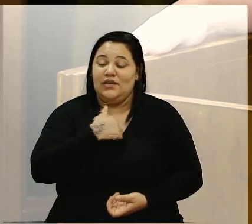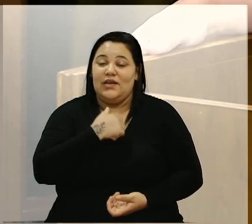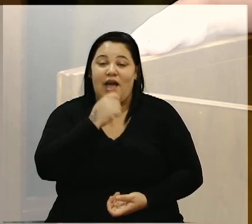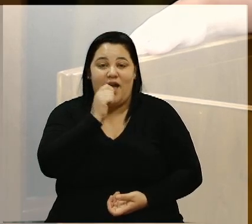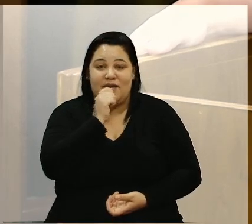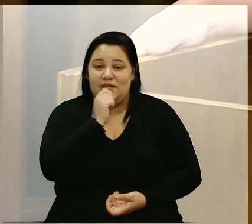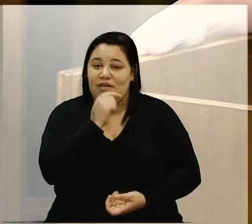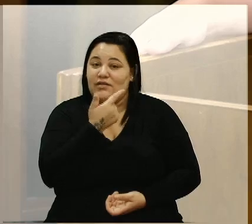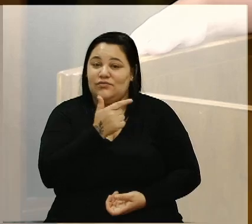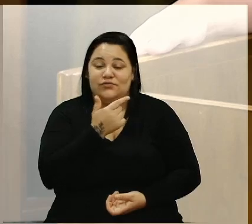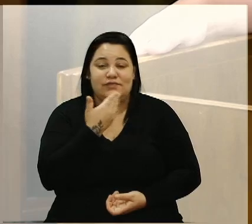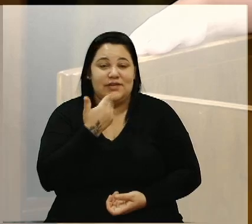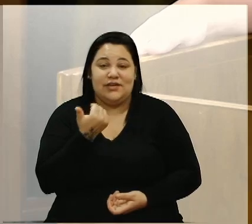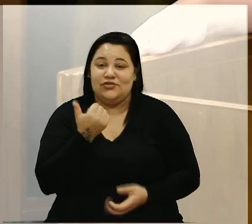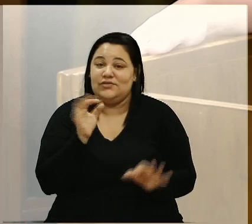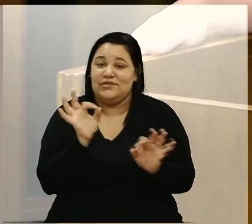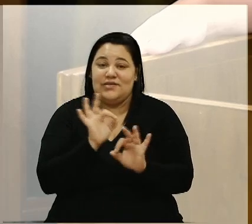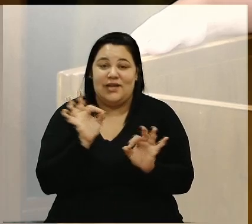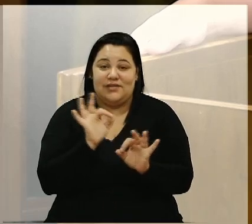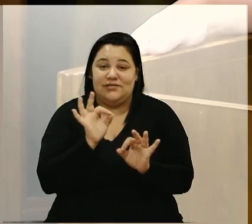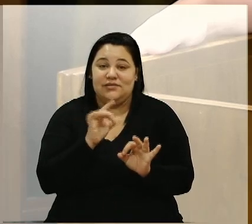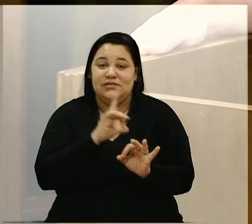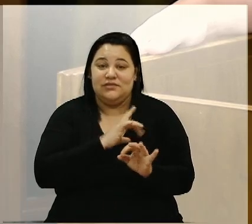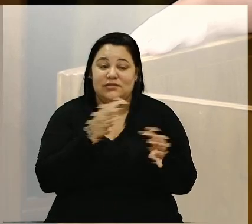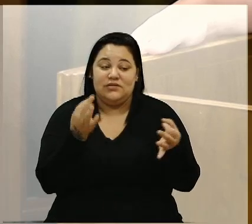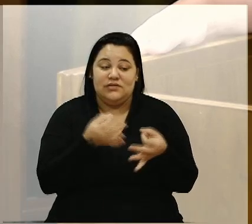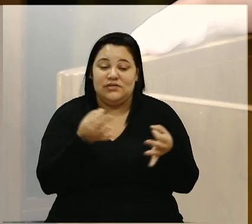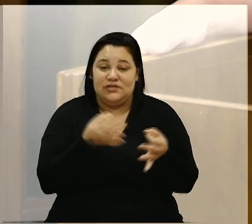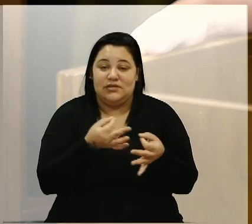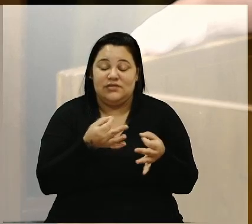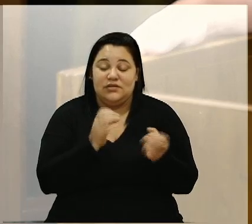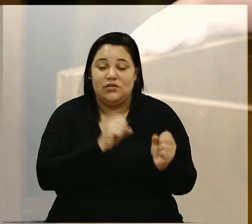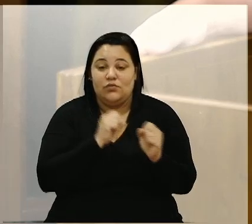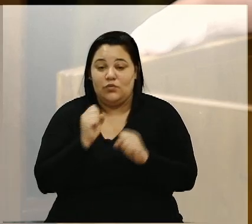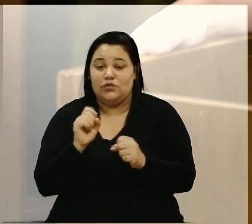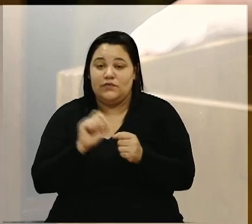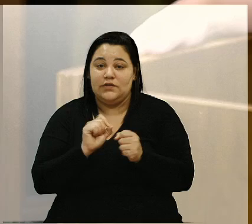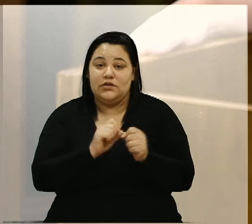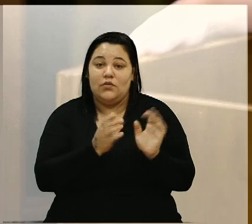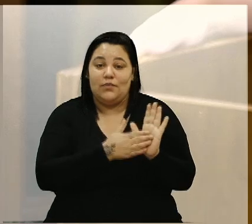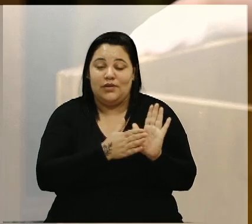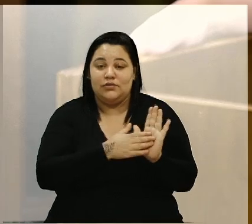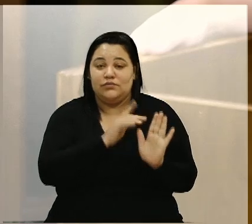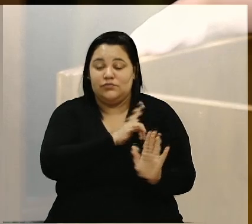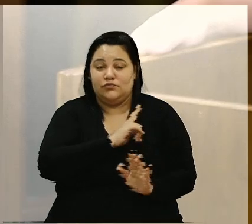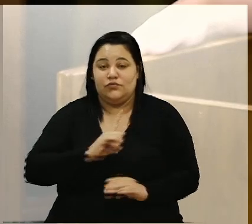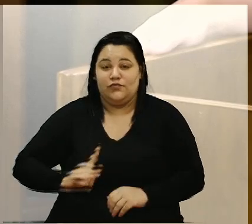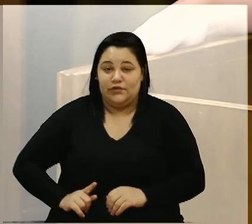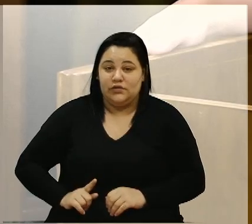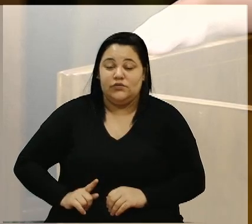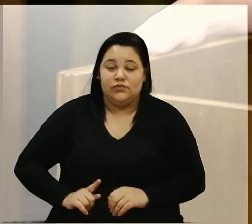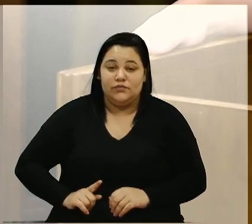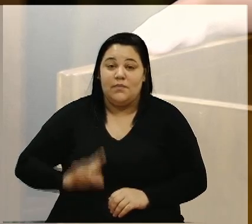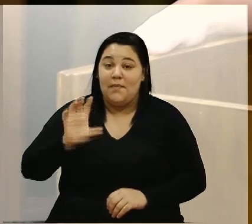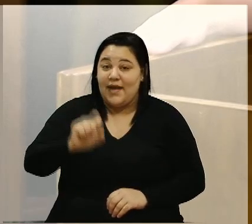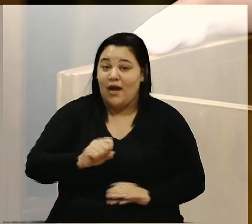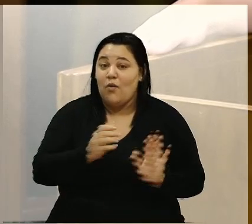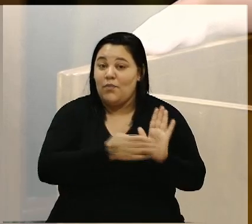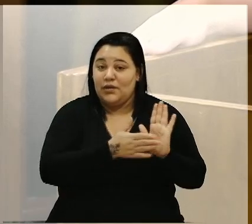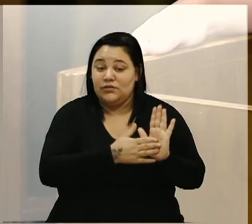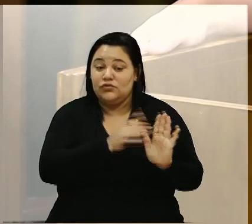com nenhum. E eu tenho certeza que eu posso pegar o plano de governo do prefeito Adiló, aonde dizia que